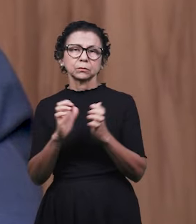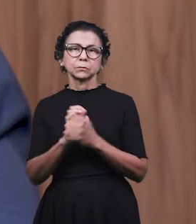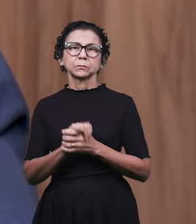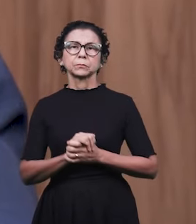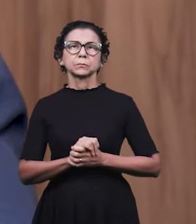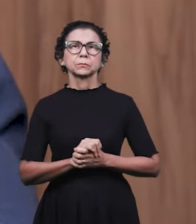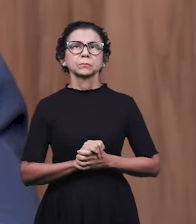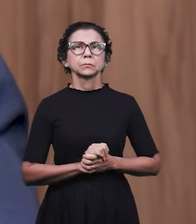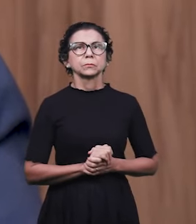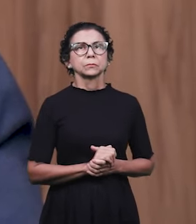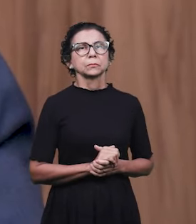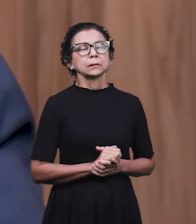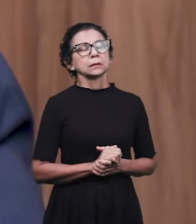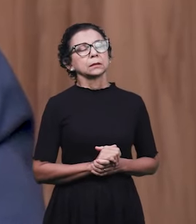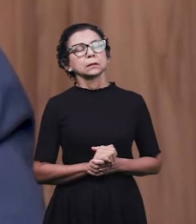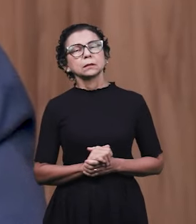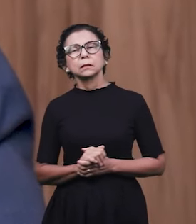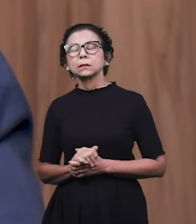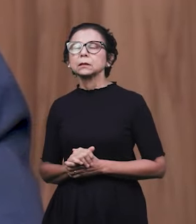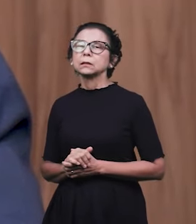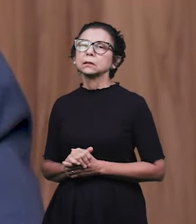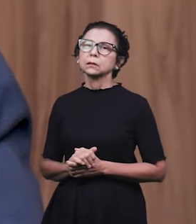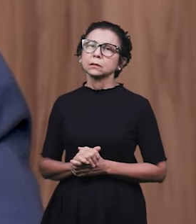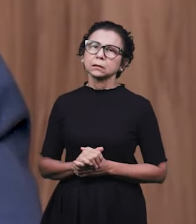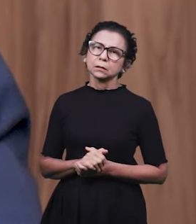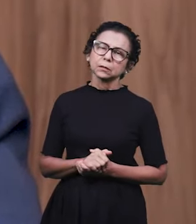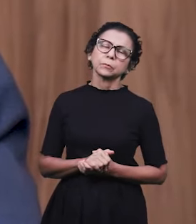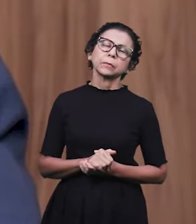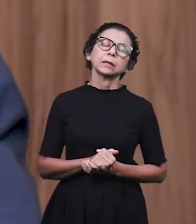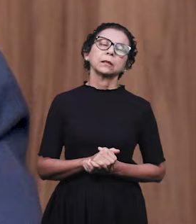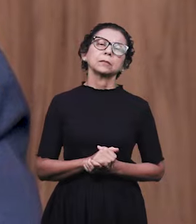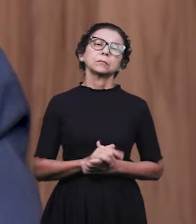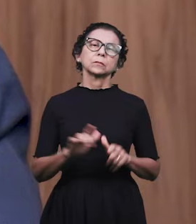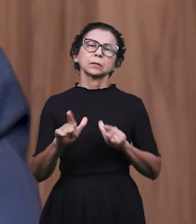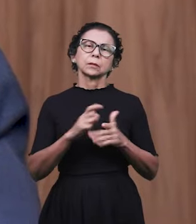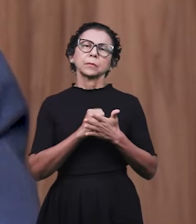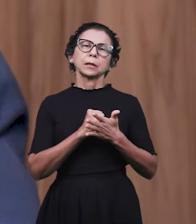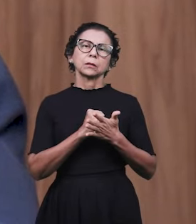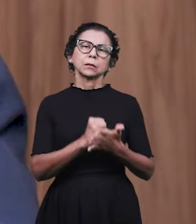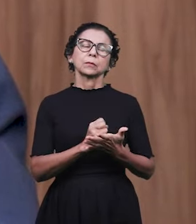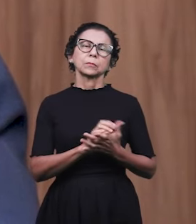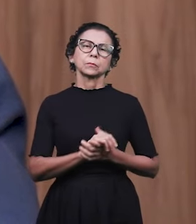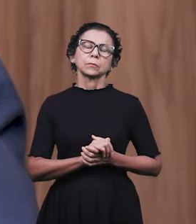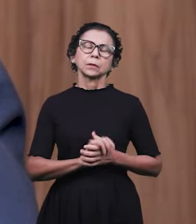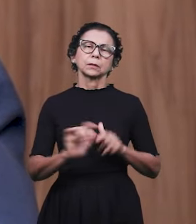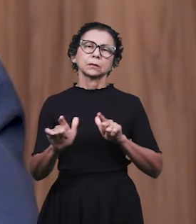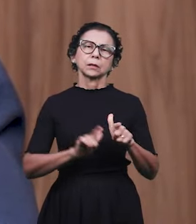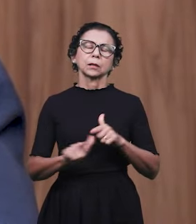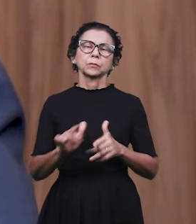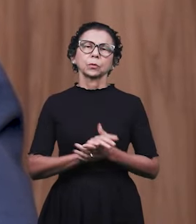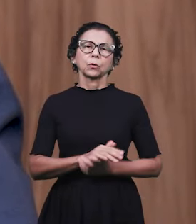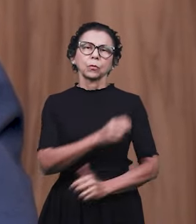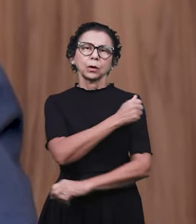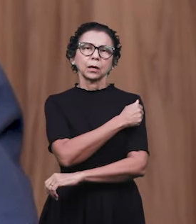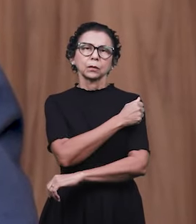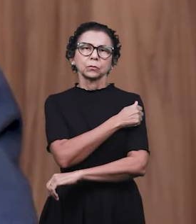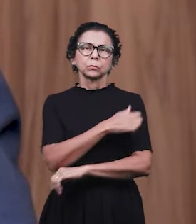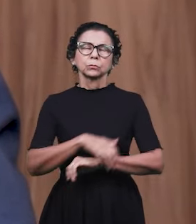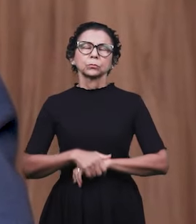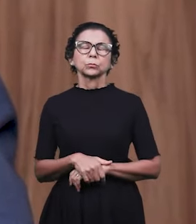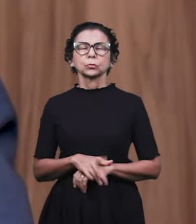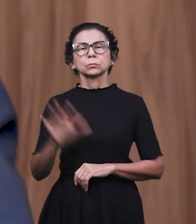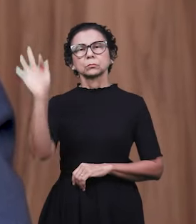tivemos foi com preparação de alunos para o ensino superior. Ultimamente, temos trabalhado mais efetivamente com